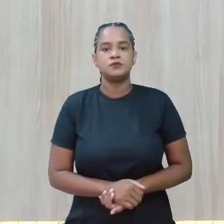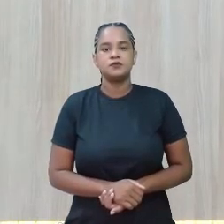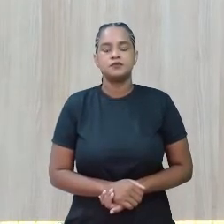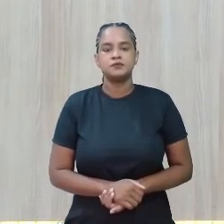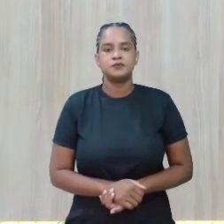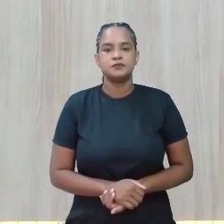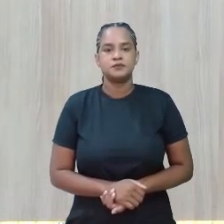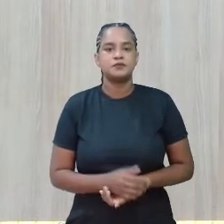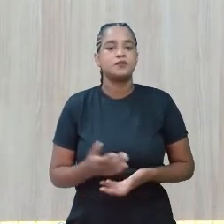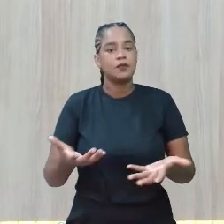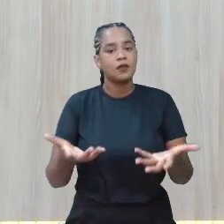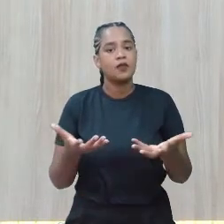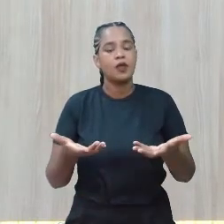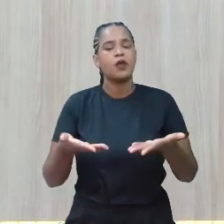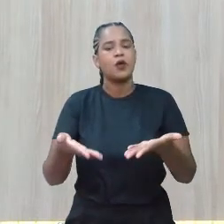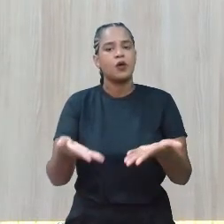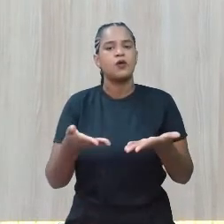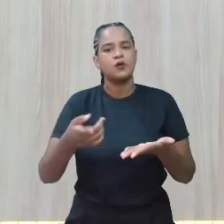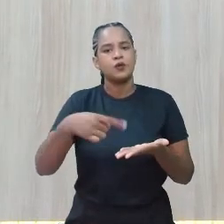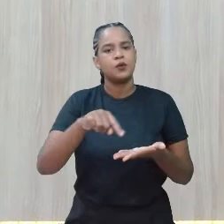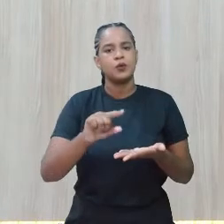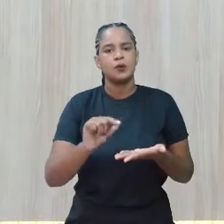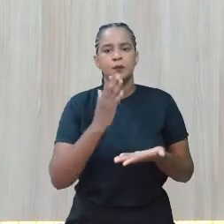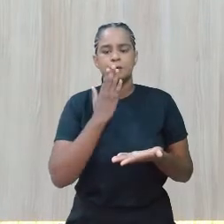convidá-los a organizarem